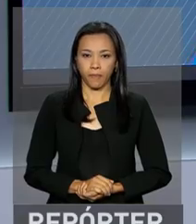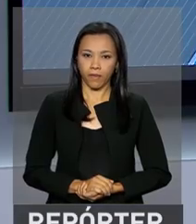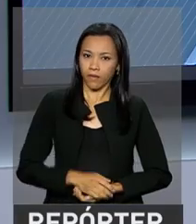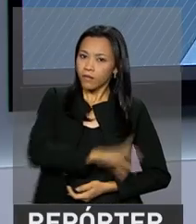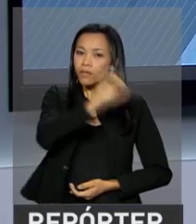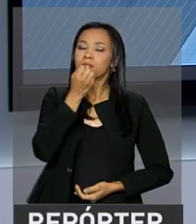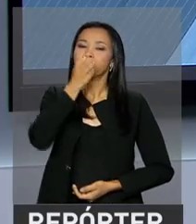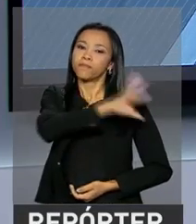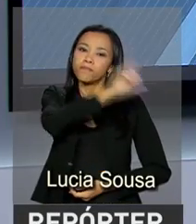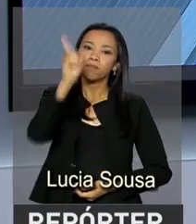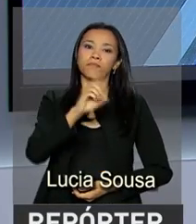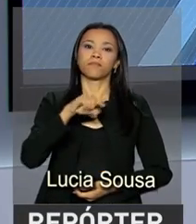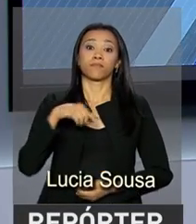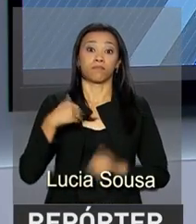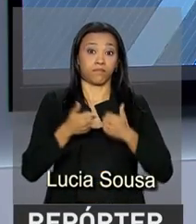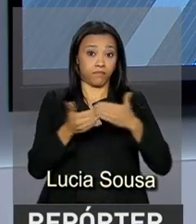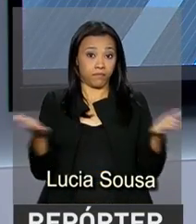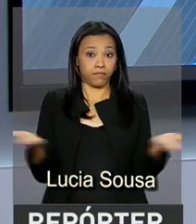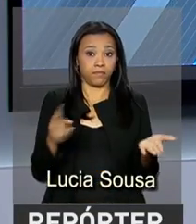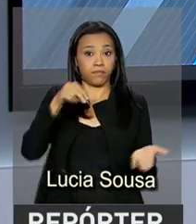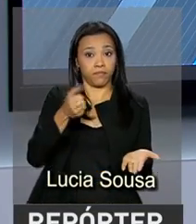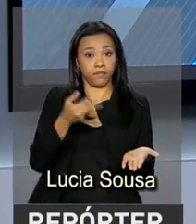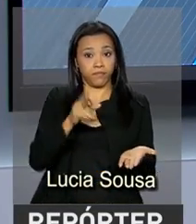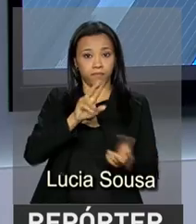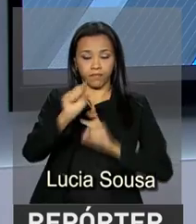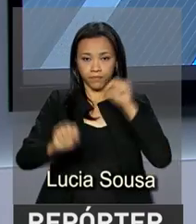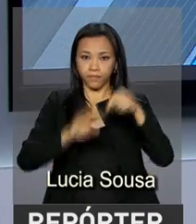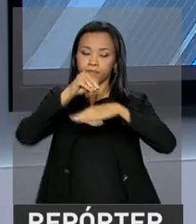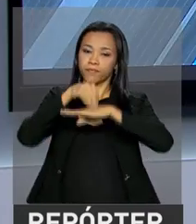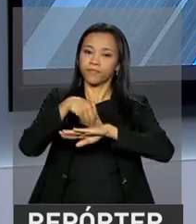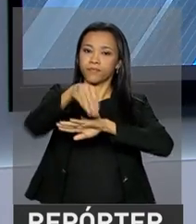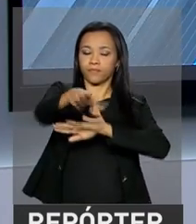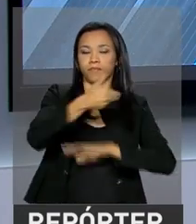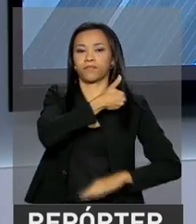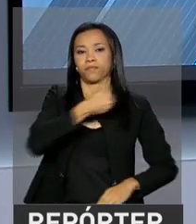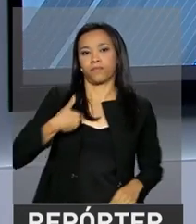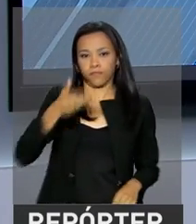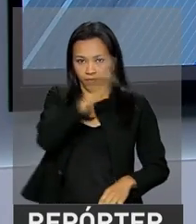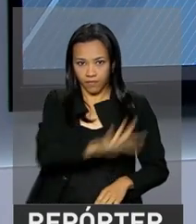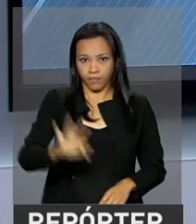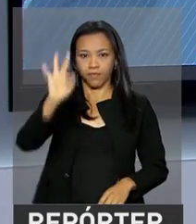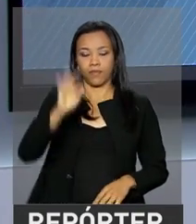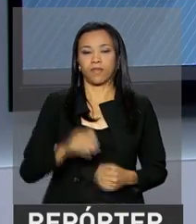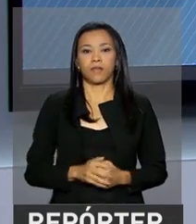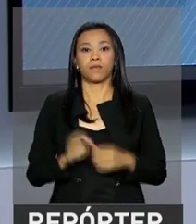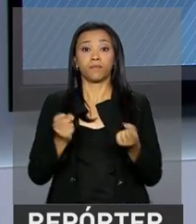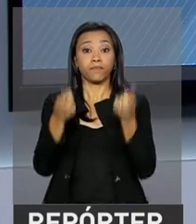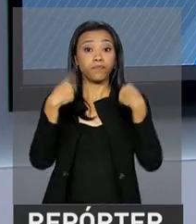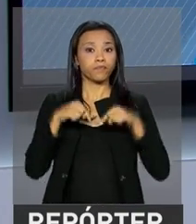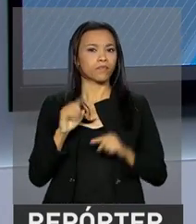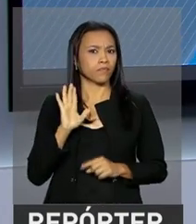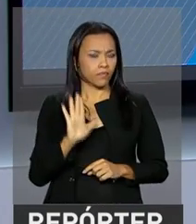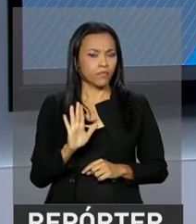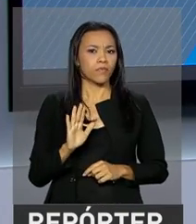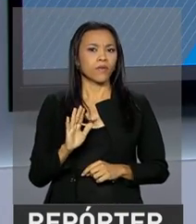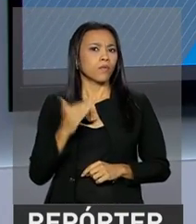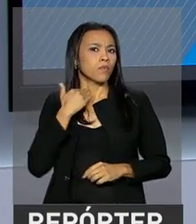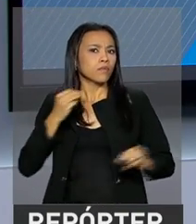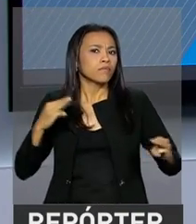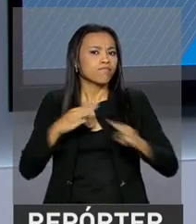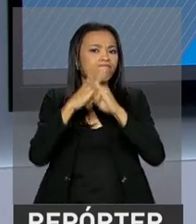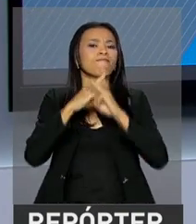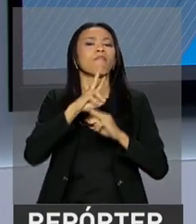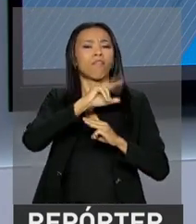Olá bom dia começa agora mais uma edição do repórter NBR com as notícias do Governo Federal olha a Caixa Econômica